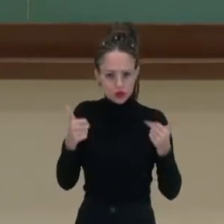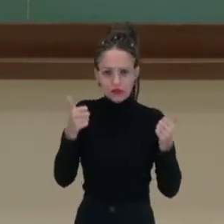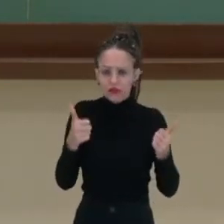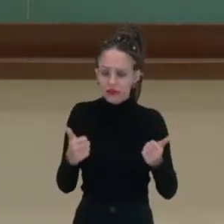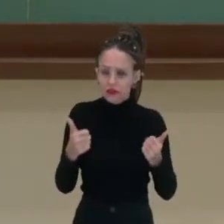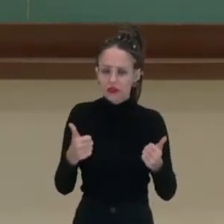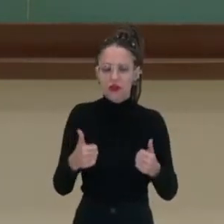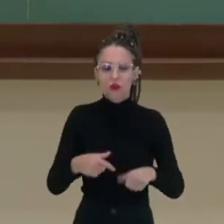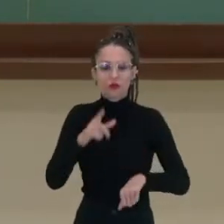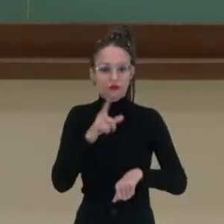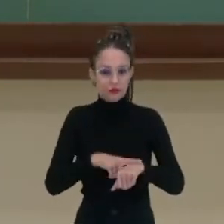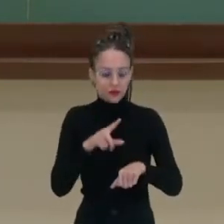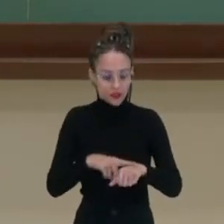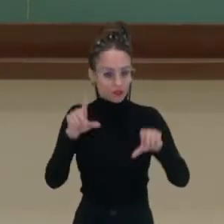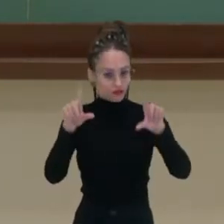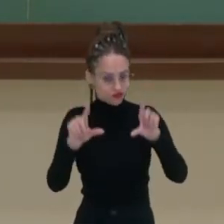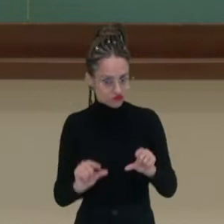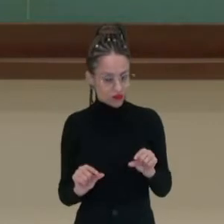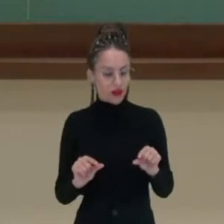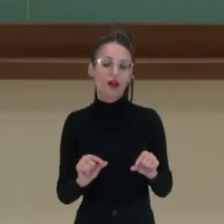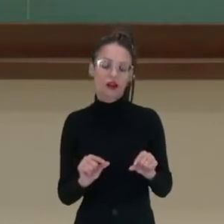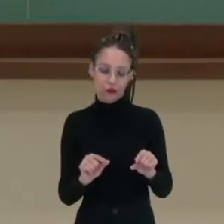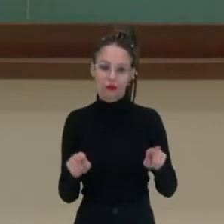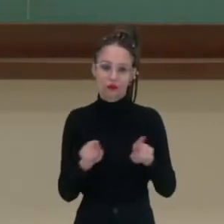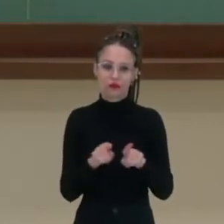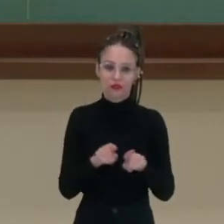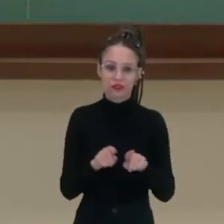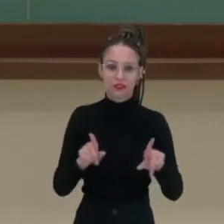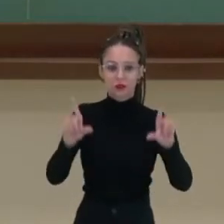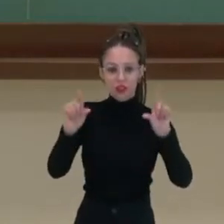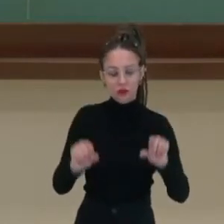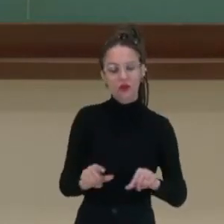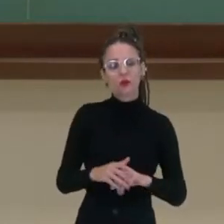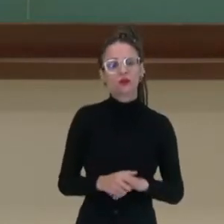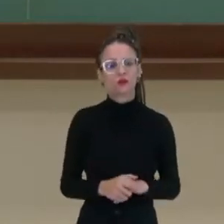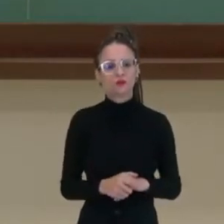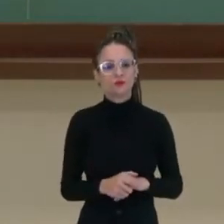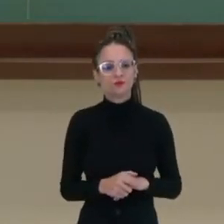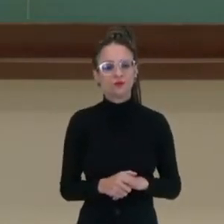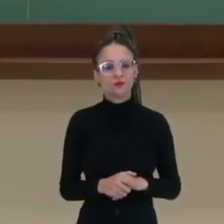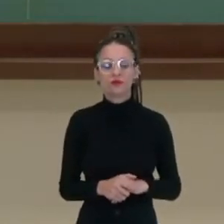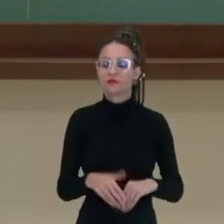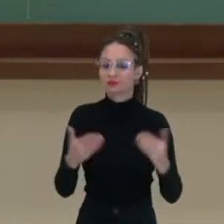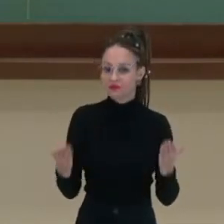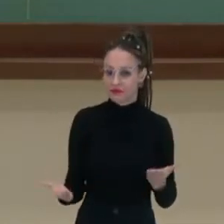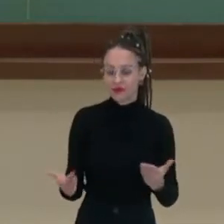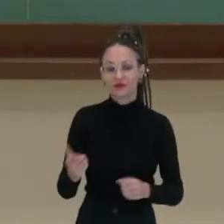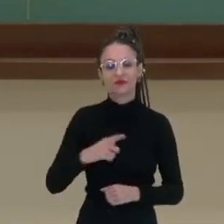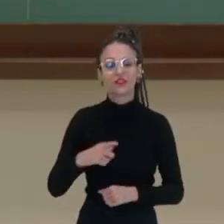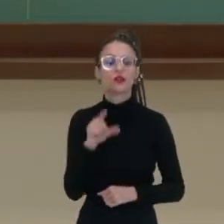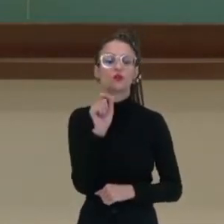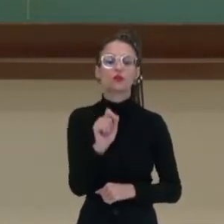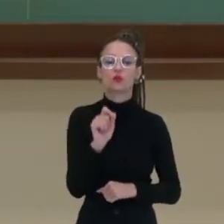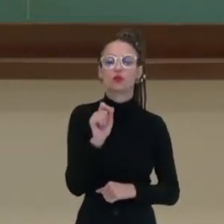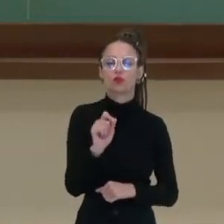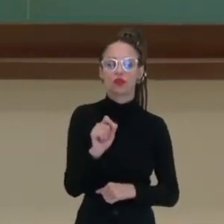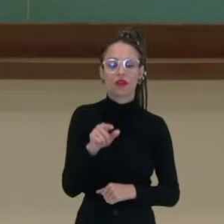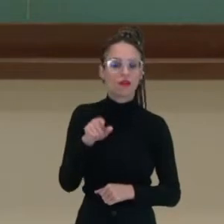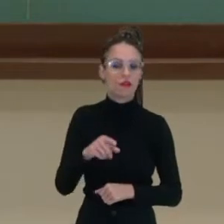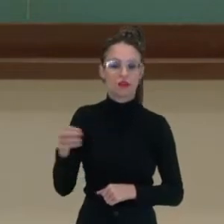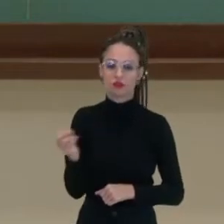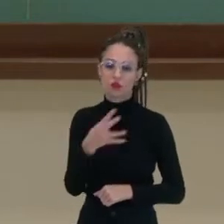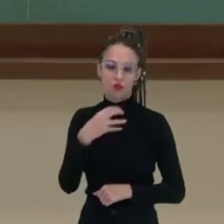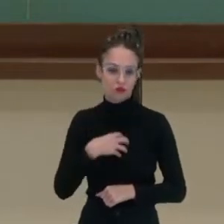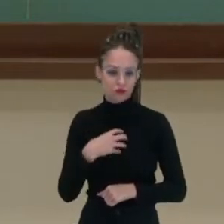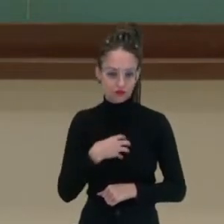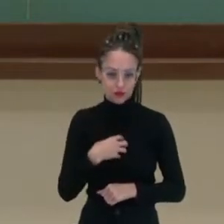redução do tempo gasto, inclusive, para a produção daquele espaço, né? E aí você teria, então, essa nova forma